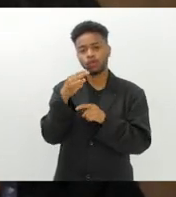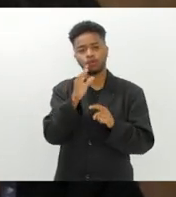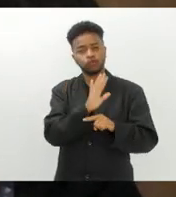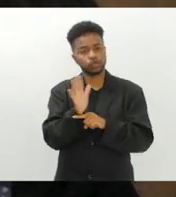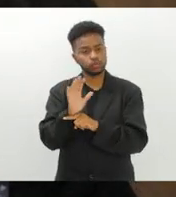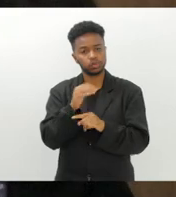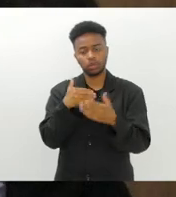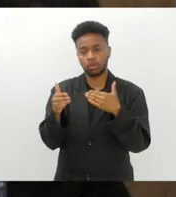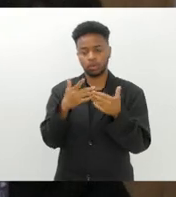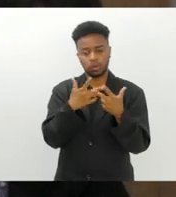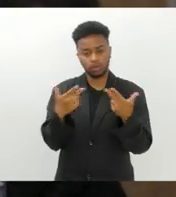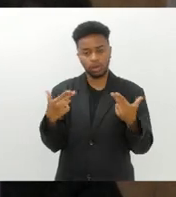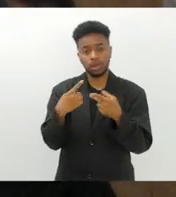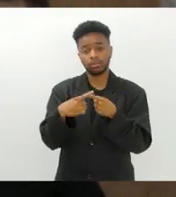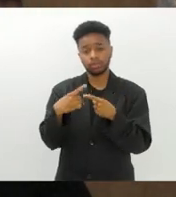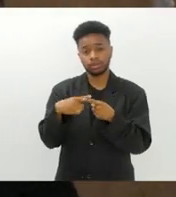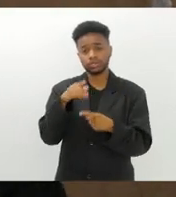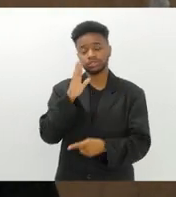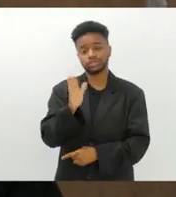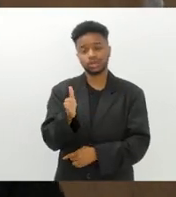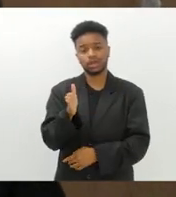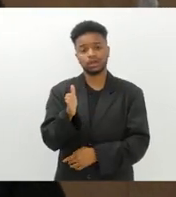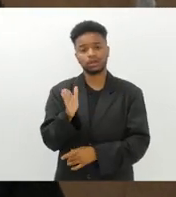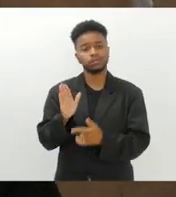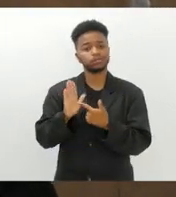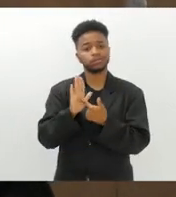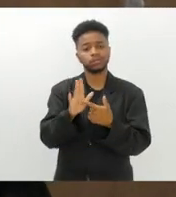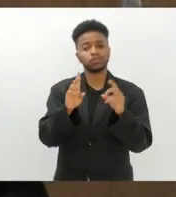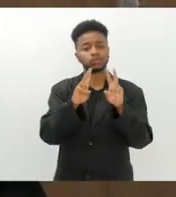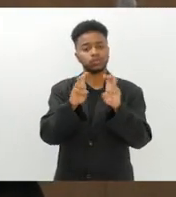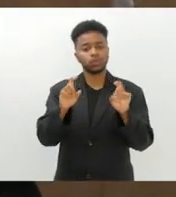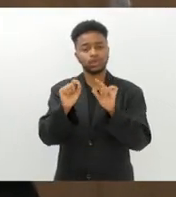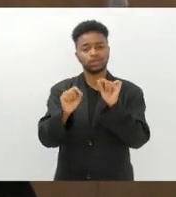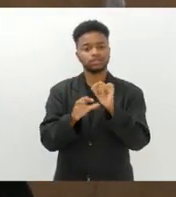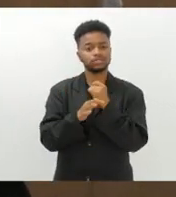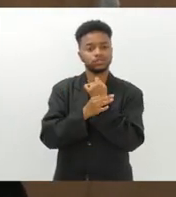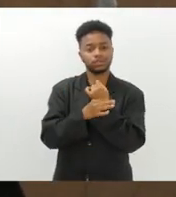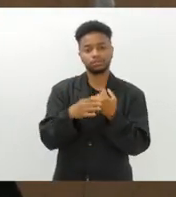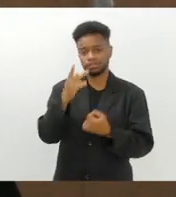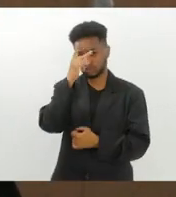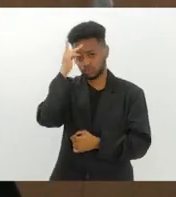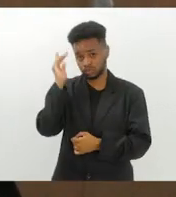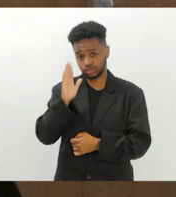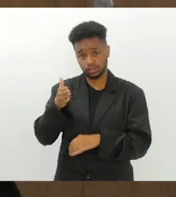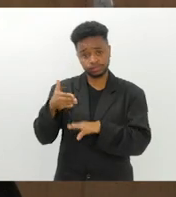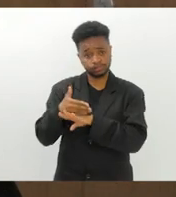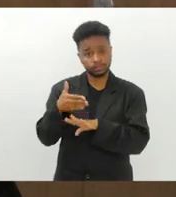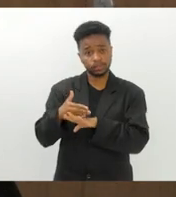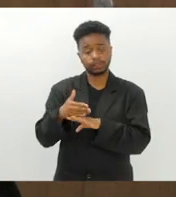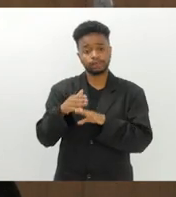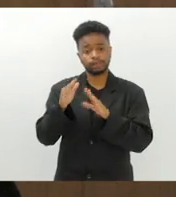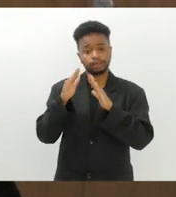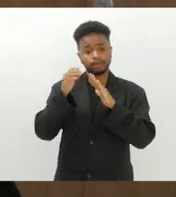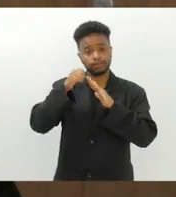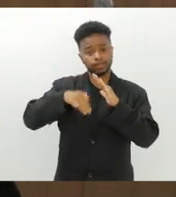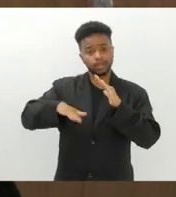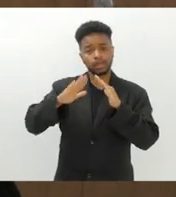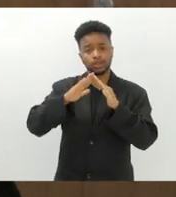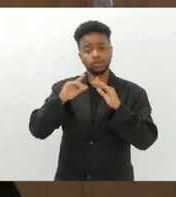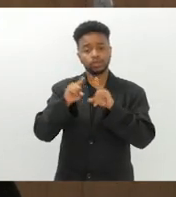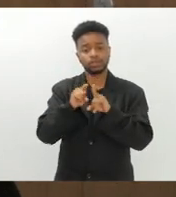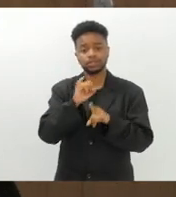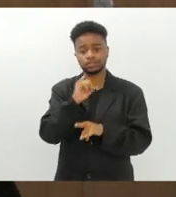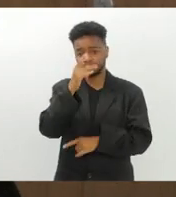for, porque isso daí já abrange uma situação de segurança para quem já é de terreiro e aquelas pessoas que não conhecem, né, que não